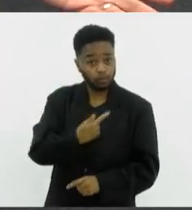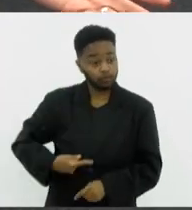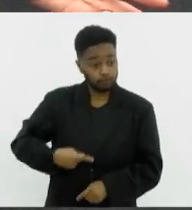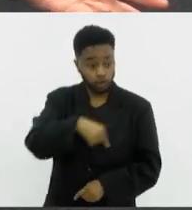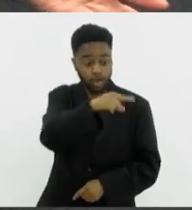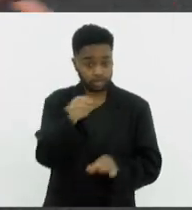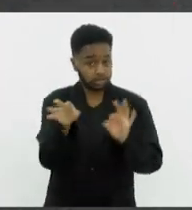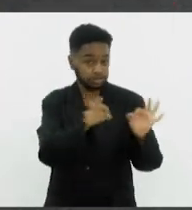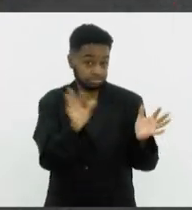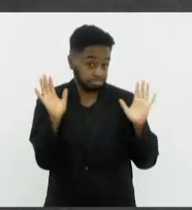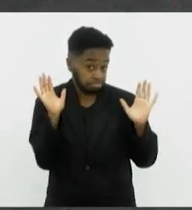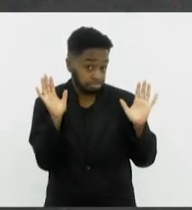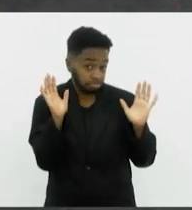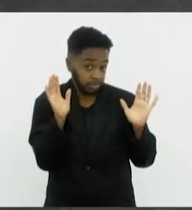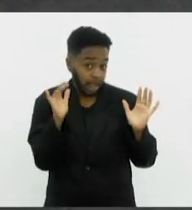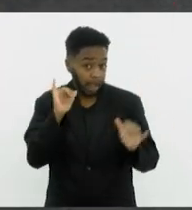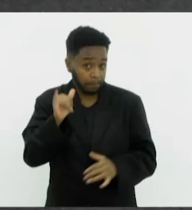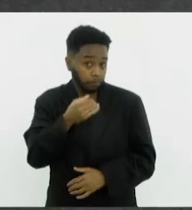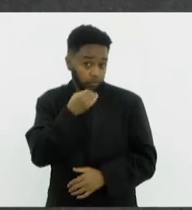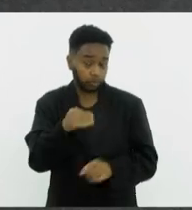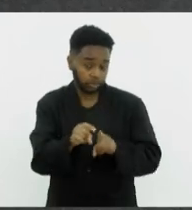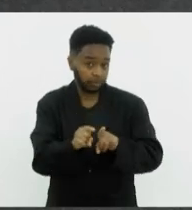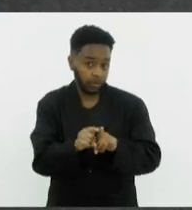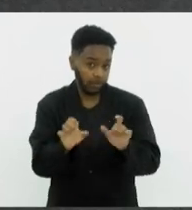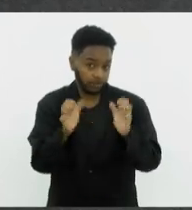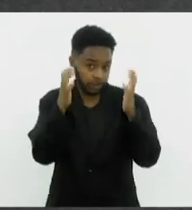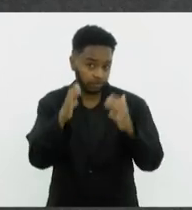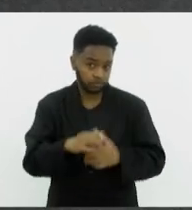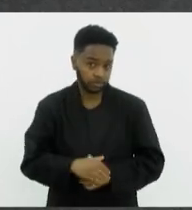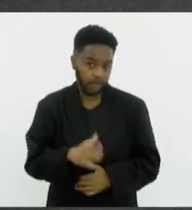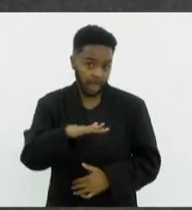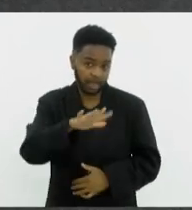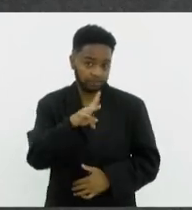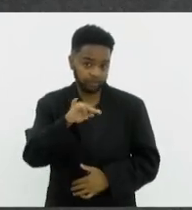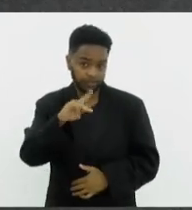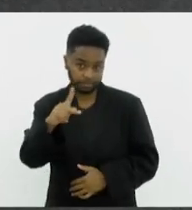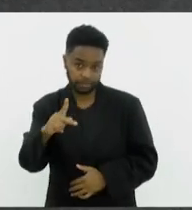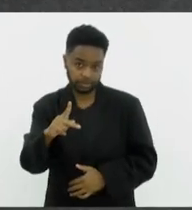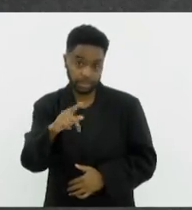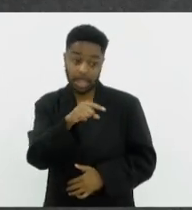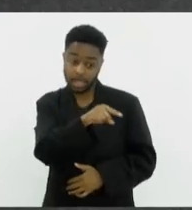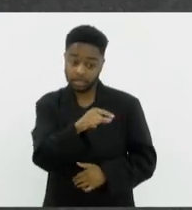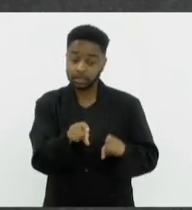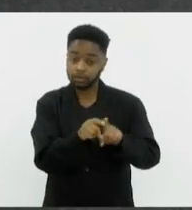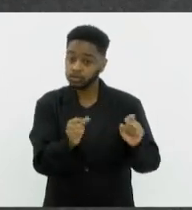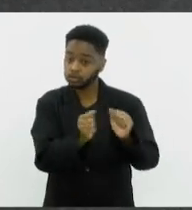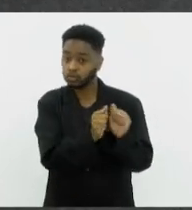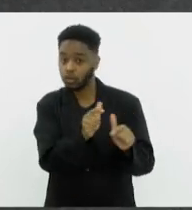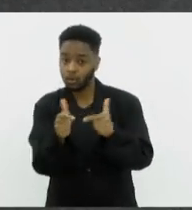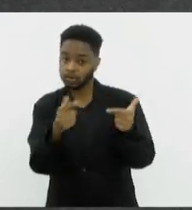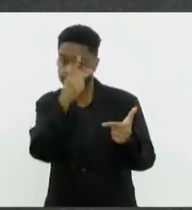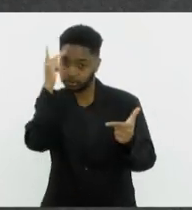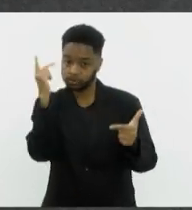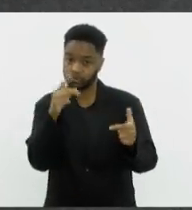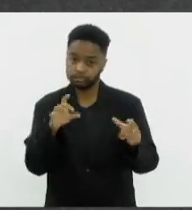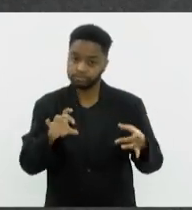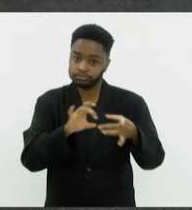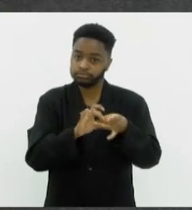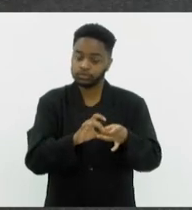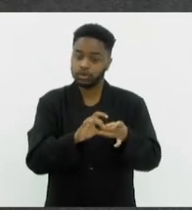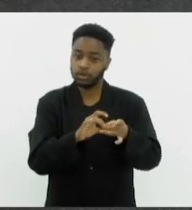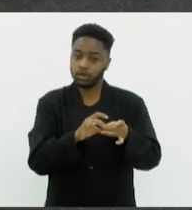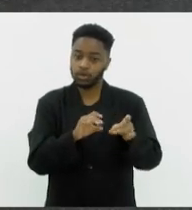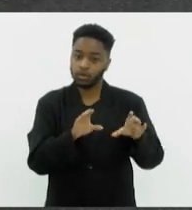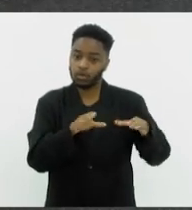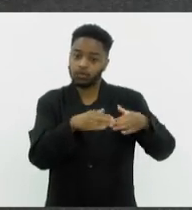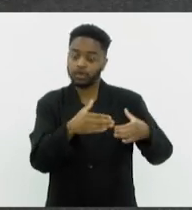VIP, pô. Estava lá curtindo o evento na área VIP. Ele com um monte de gente do governo do estado, que é apoiado